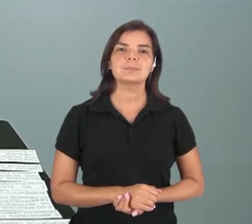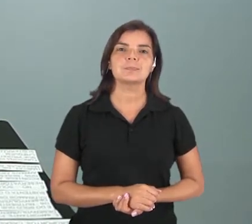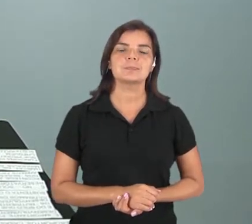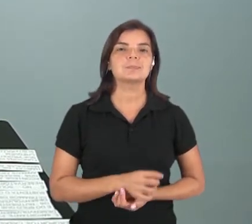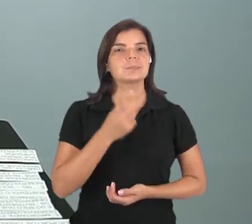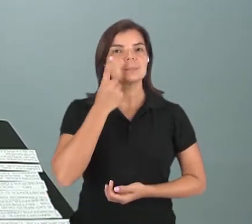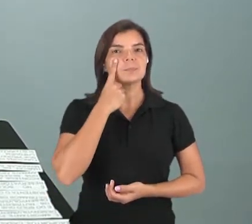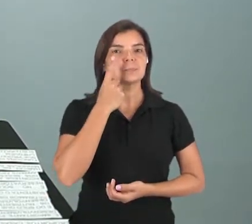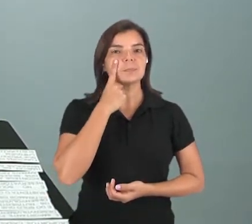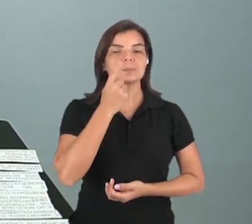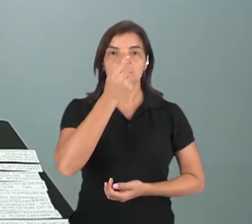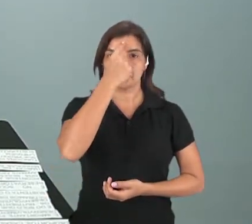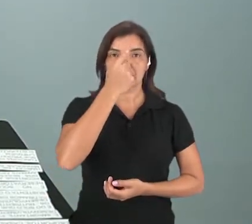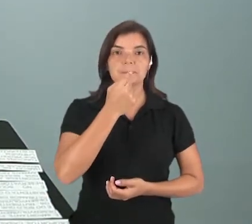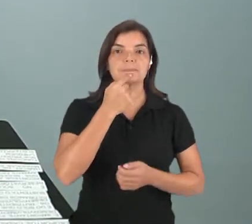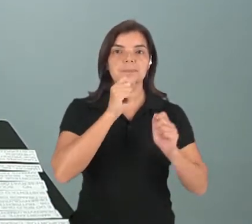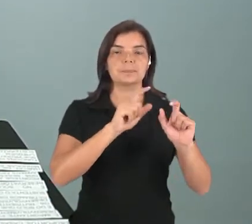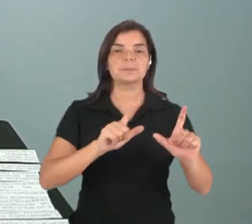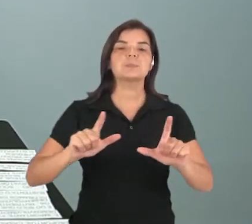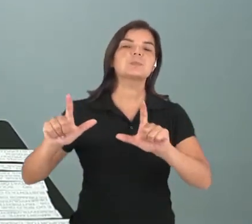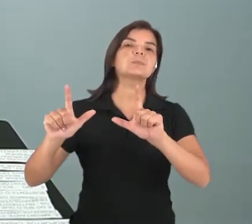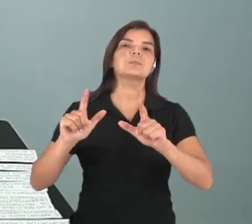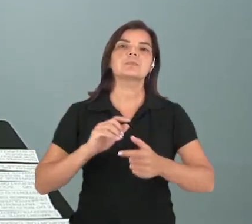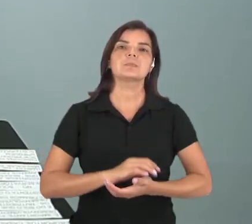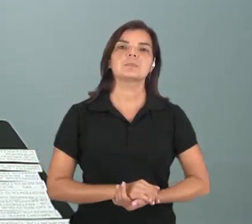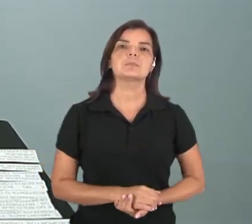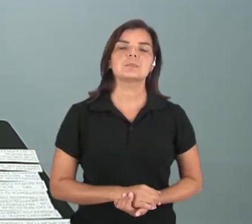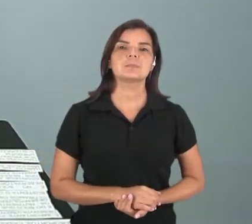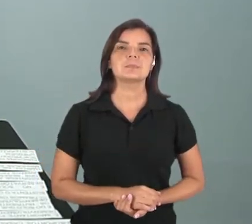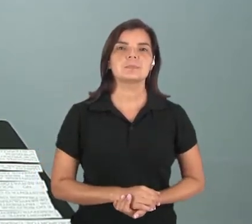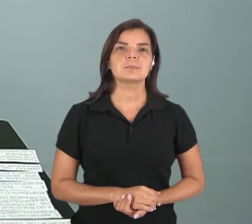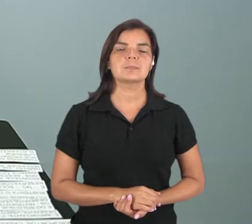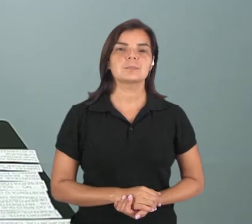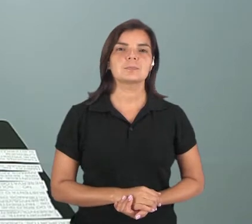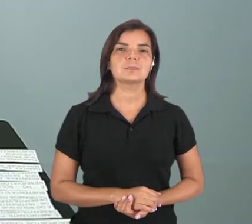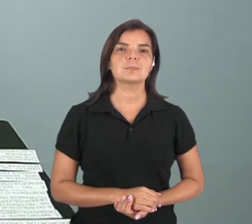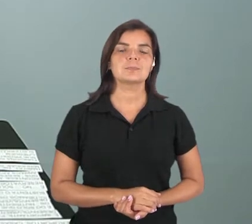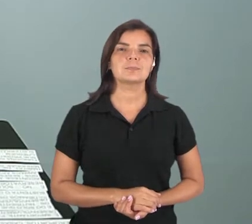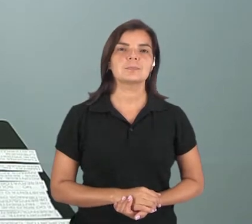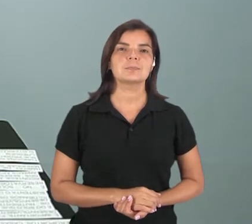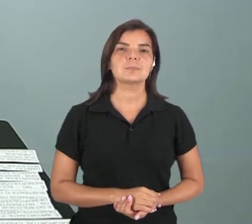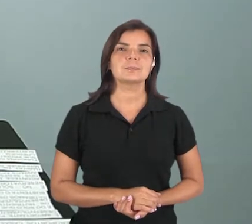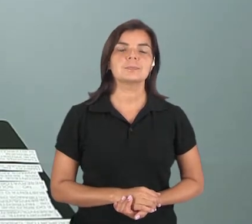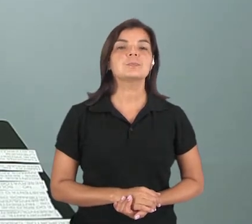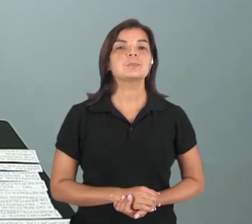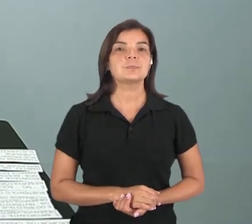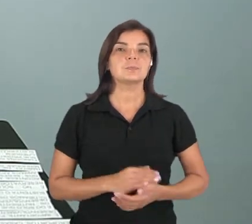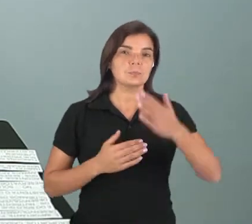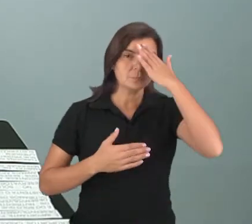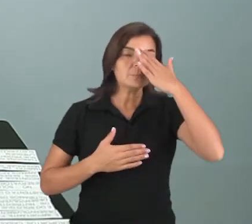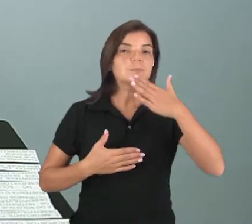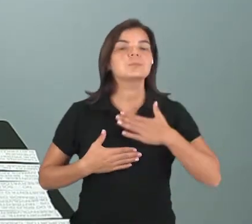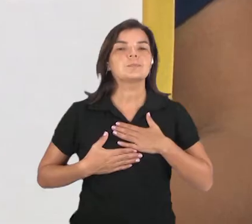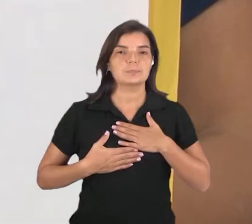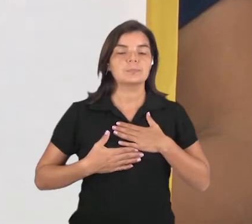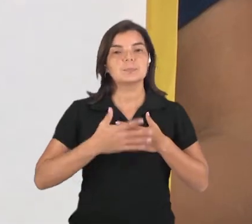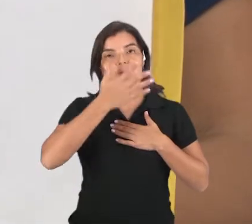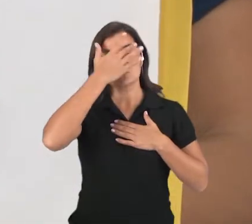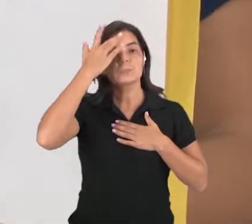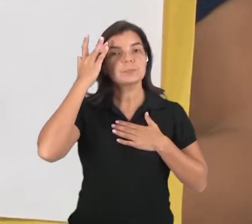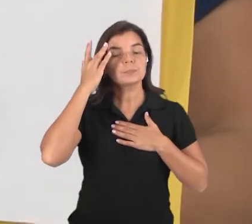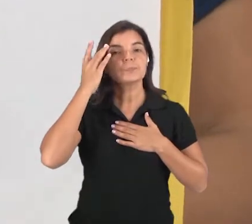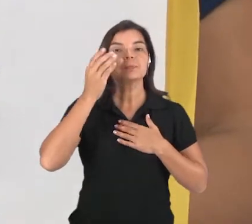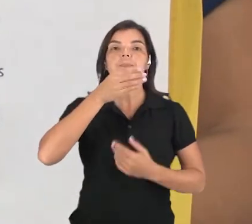Vamos observar aqui essa imagem, certo? Aqui é a imagem, né, de um corpo humano. A pessoa